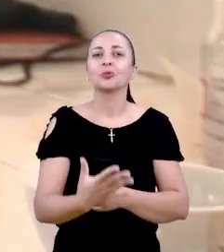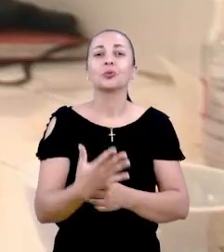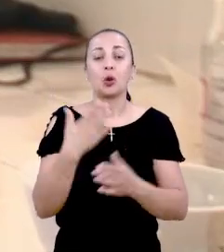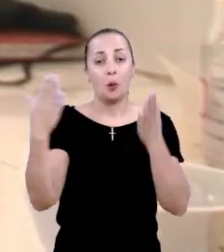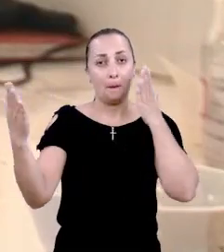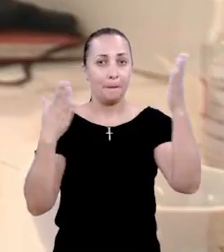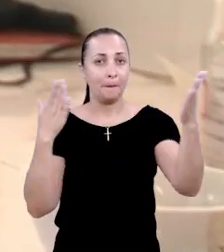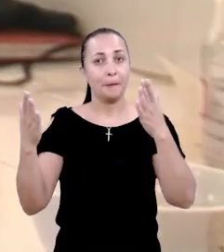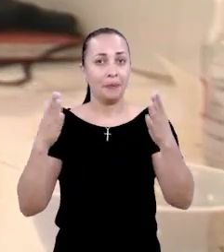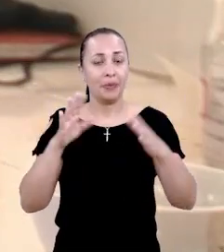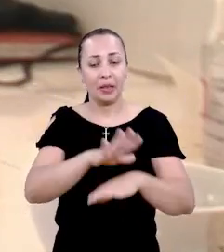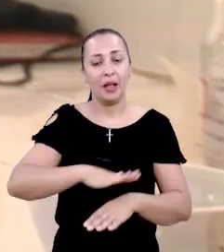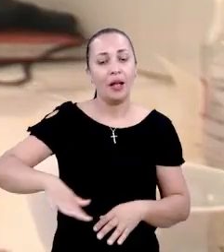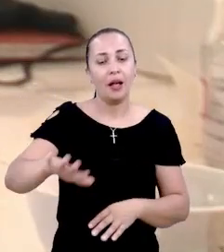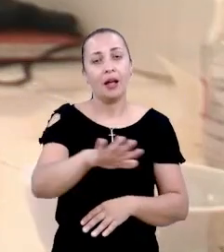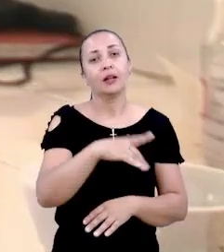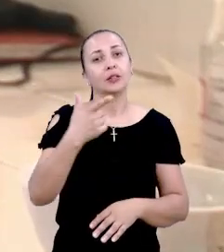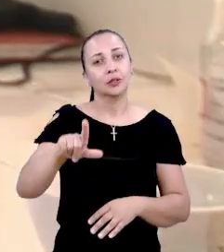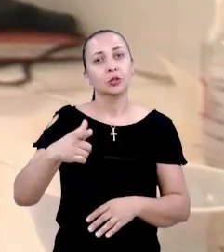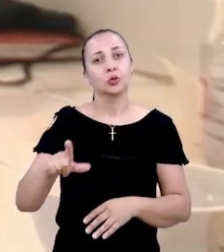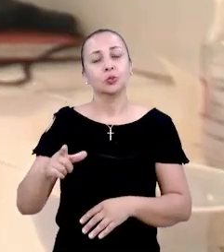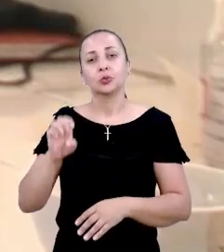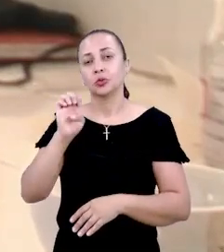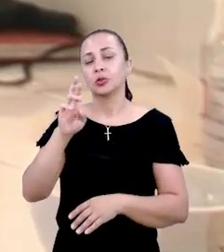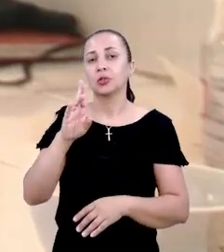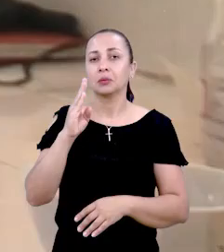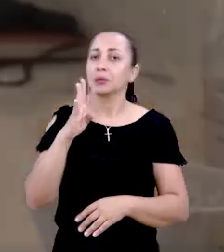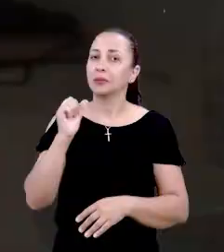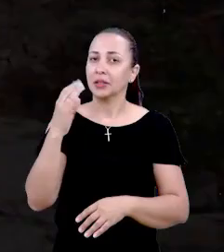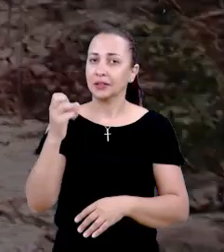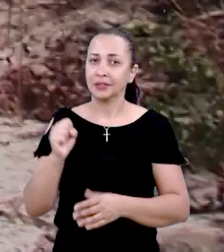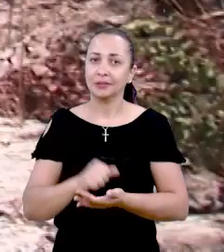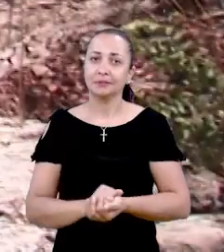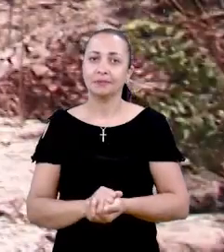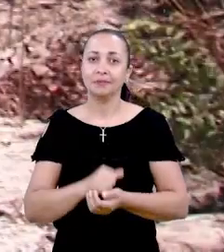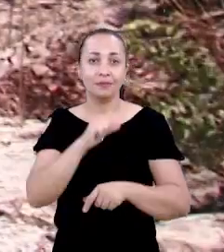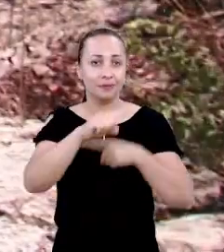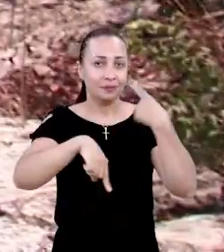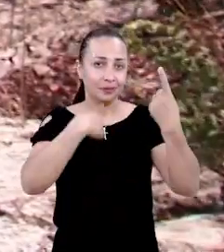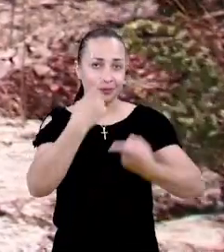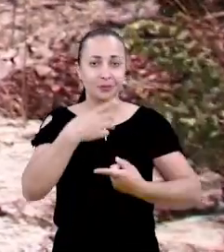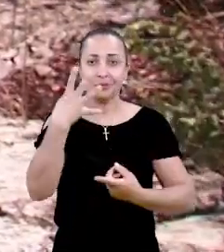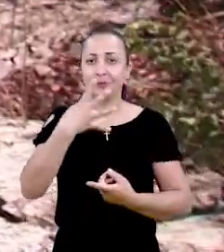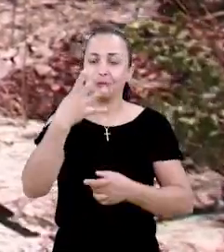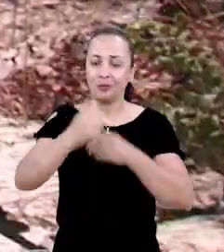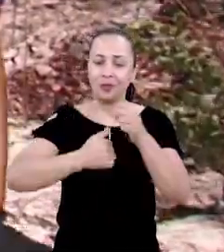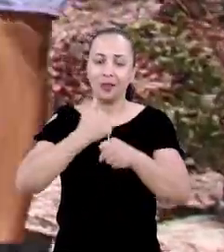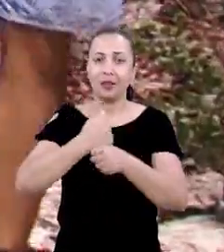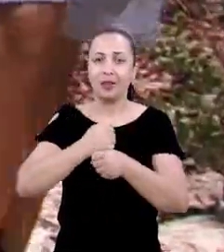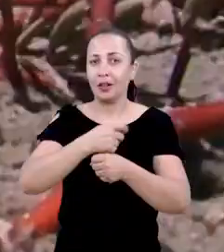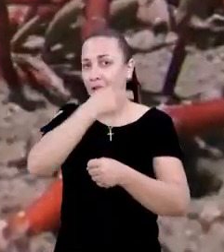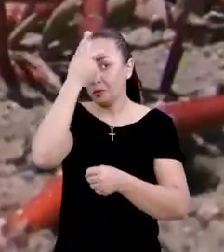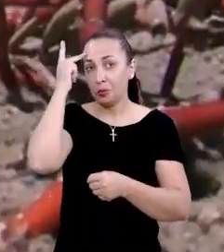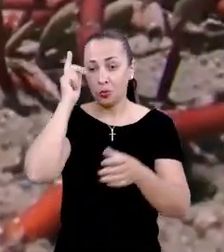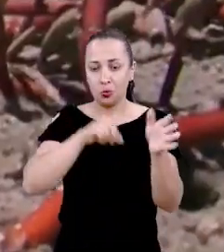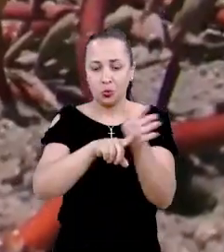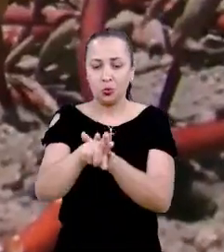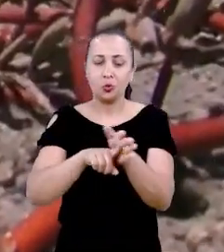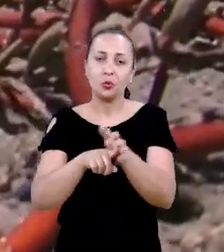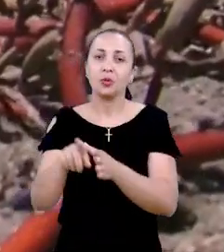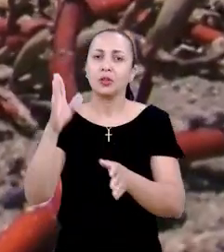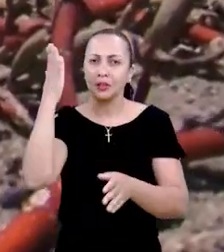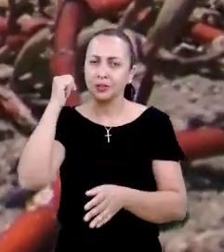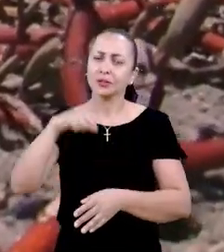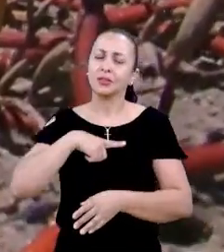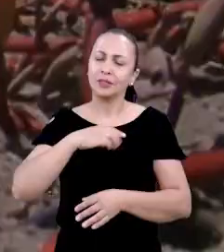né? Comparando a áreas que não tinham essas herbáceas. Depois de 4 anos, os pesquisadores sabem que ainda há um